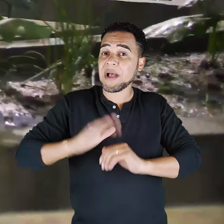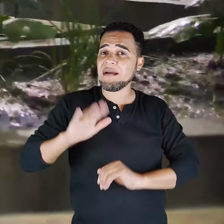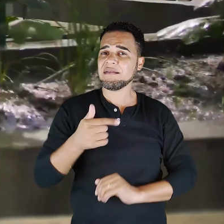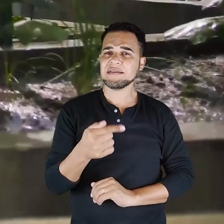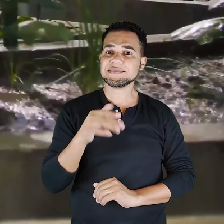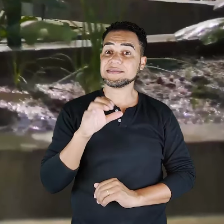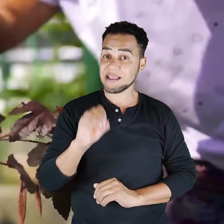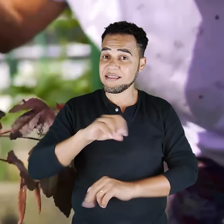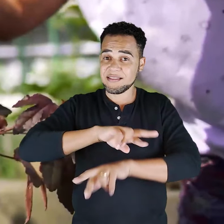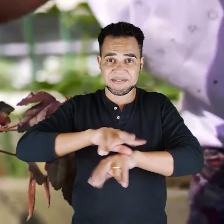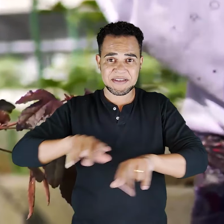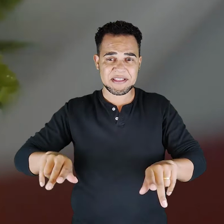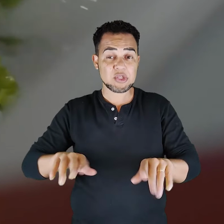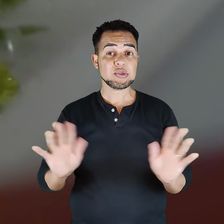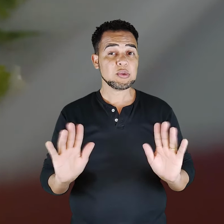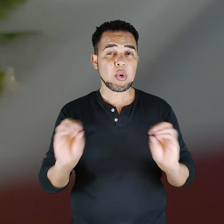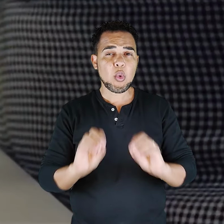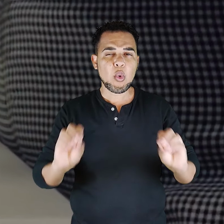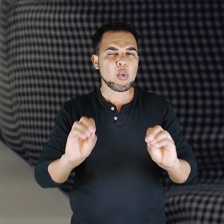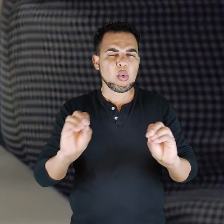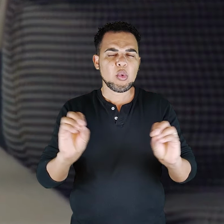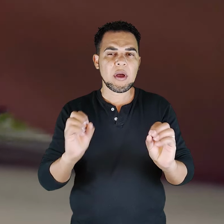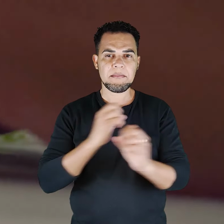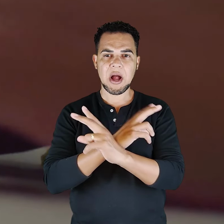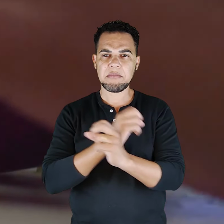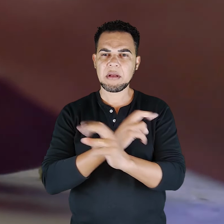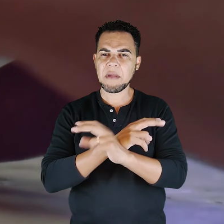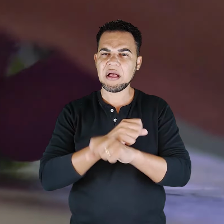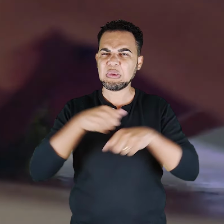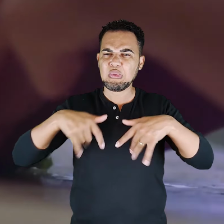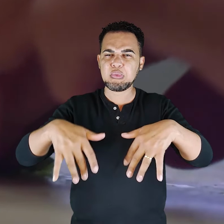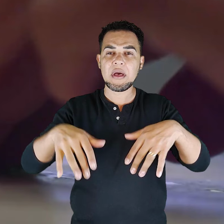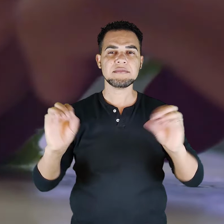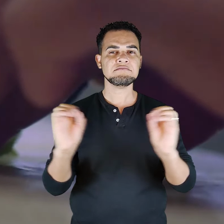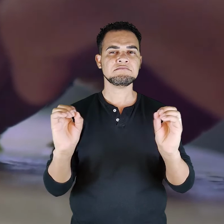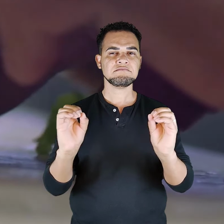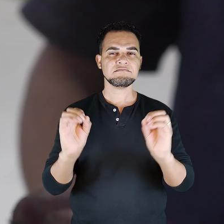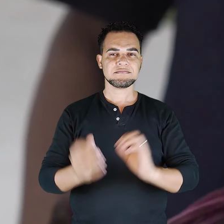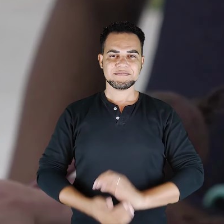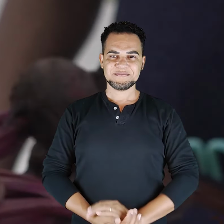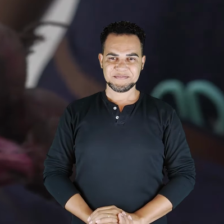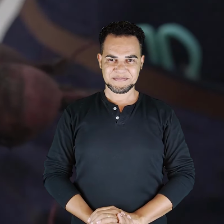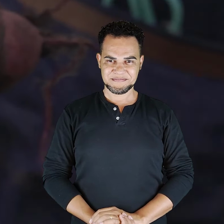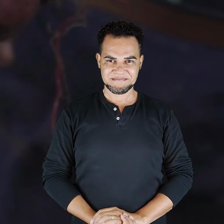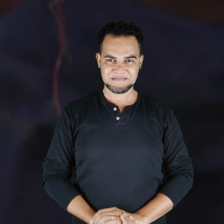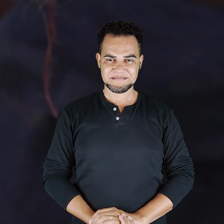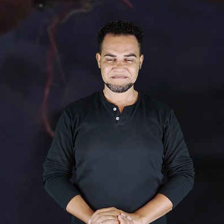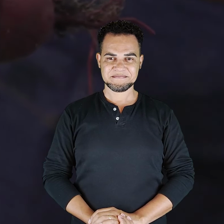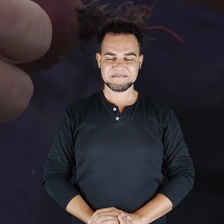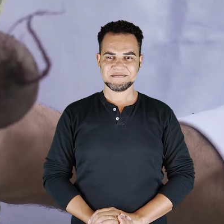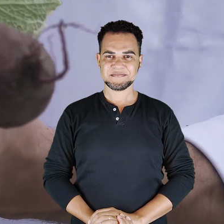bastante variedades, assim, mais de 70 variedades, sem uso de nenhum agrotóxico e nenhum outro adubo químico.